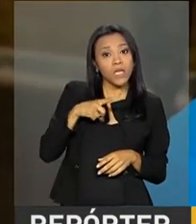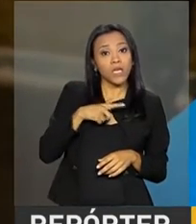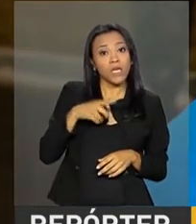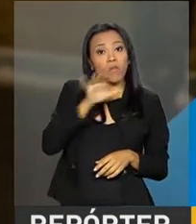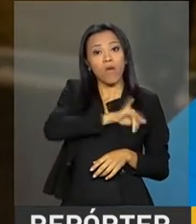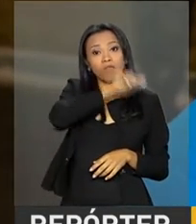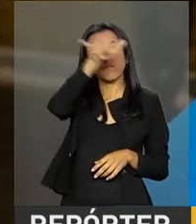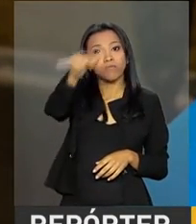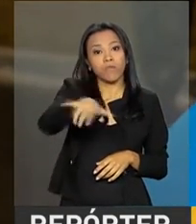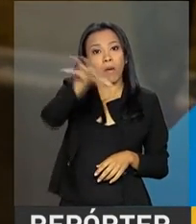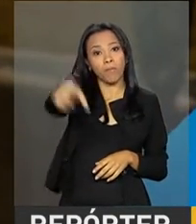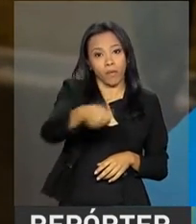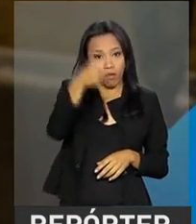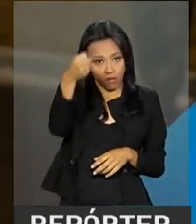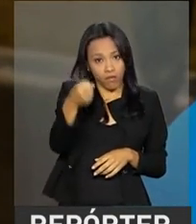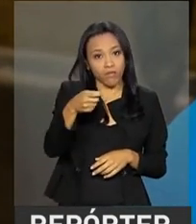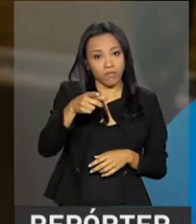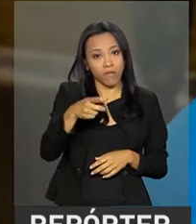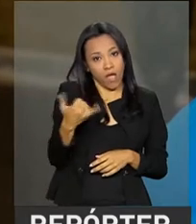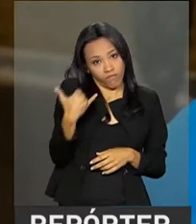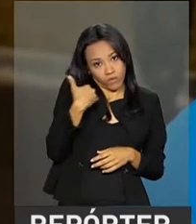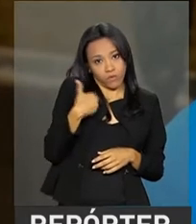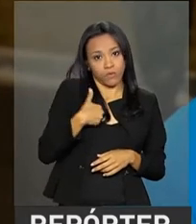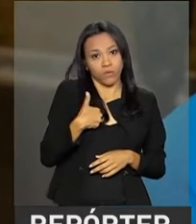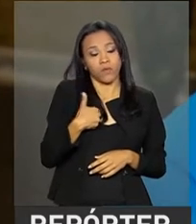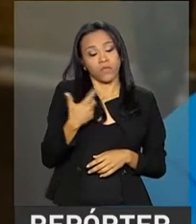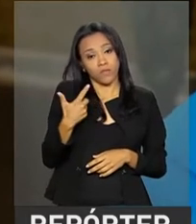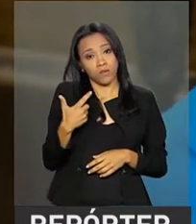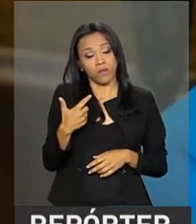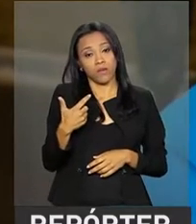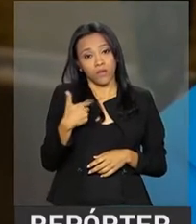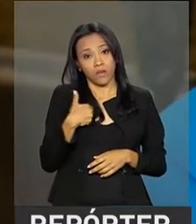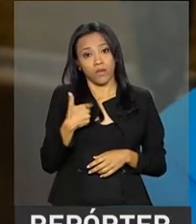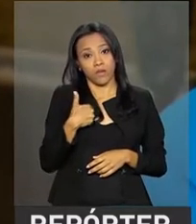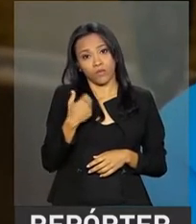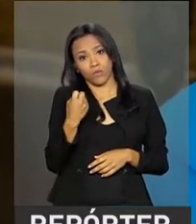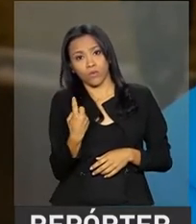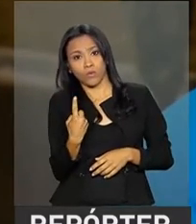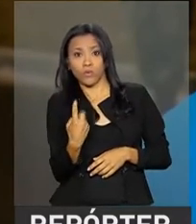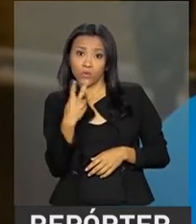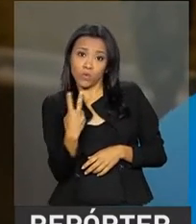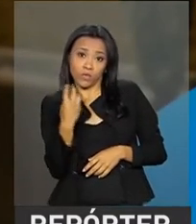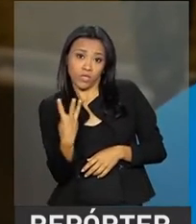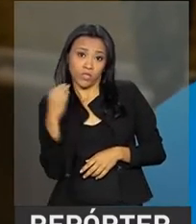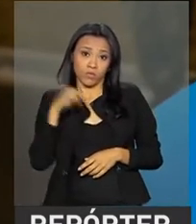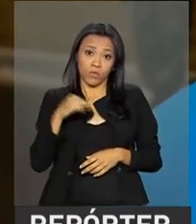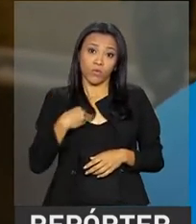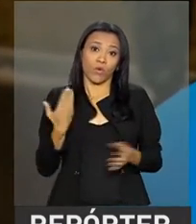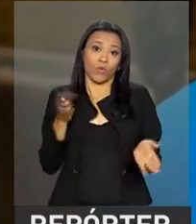da Força Aérea para pegar a gente, né? Então, o meu caso, 2 ou 3 minutos eu estava no aeroporto.